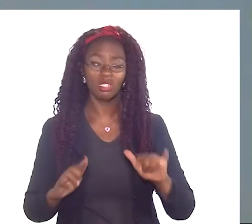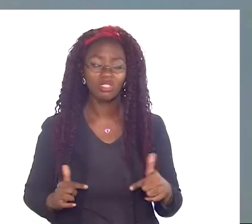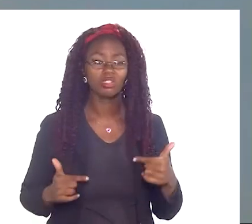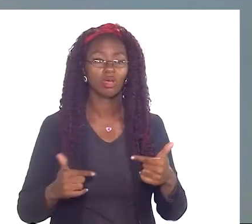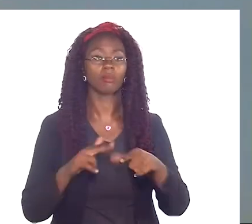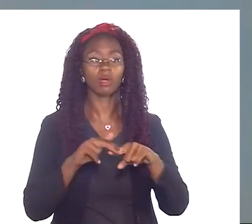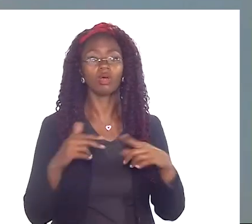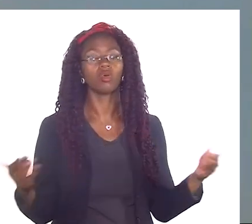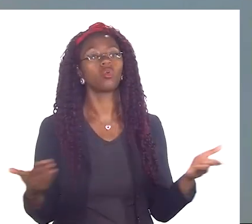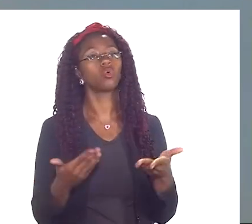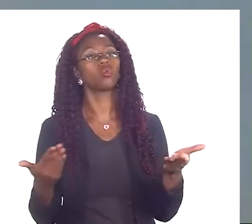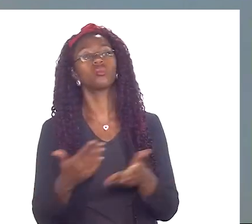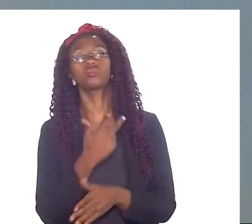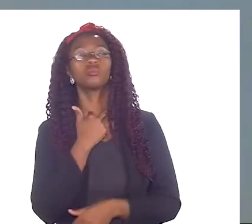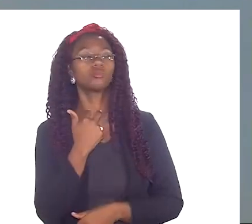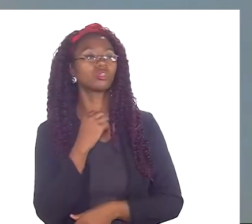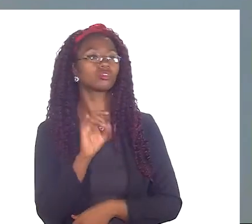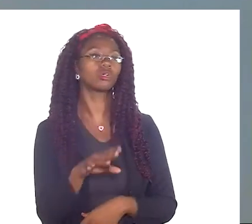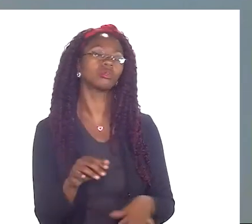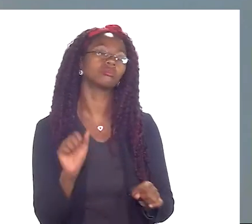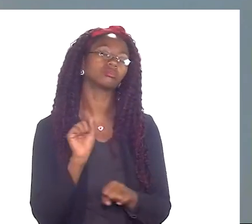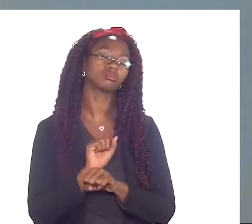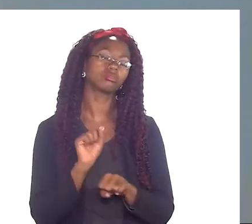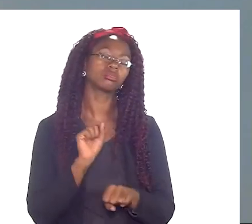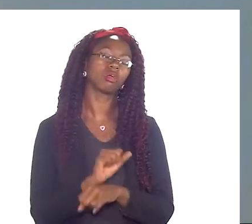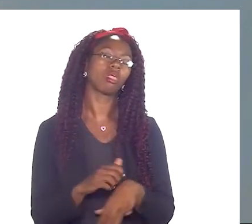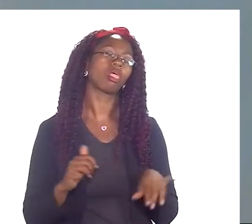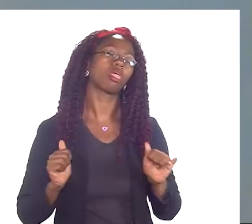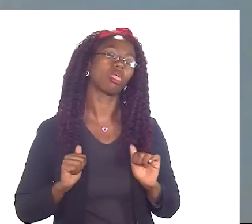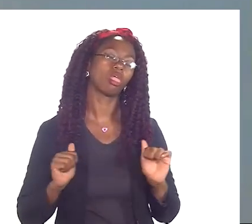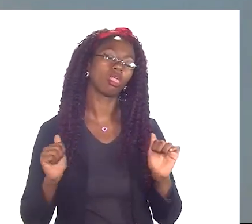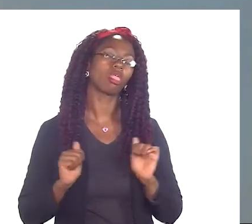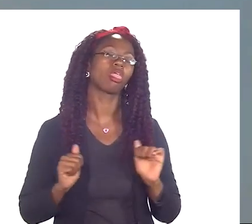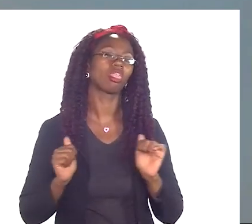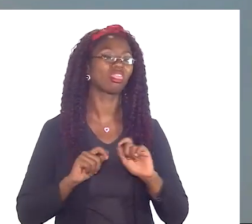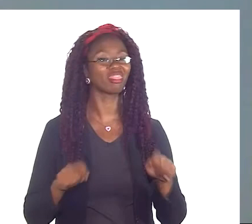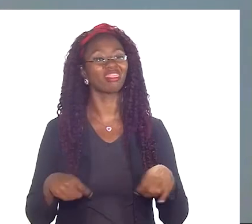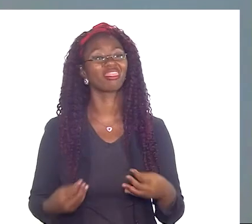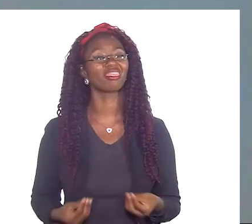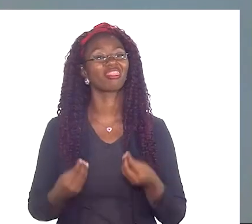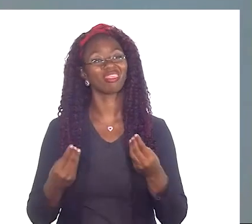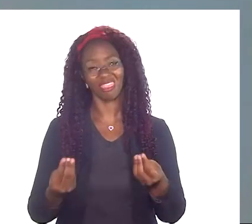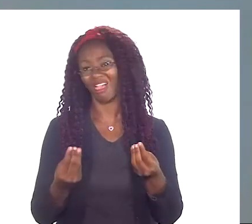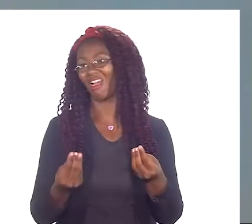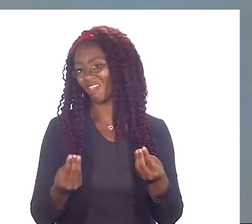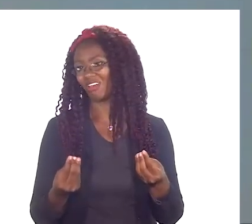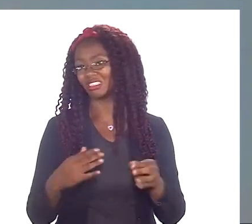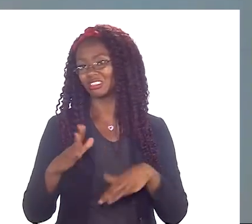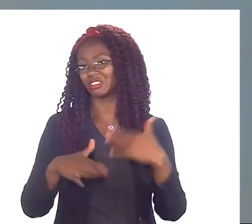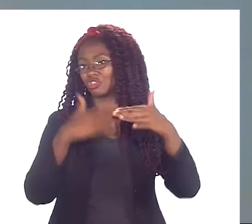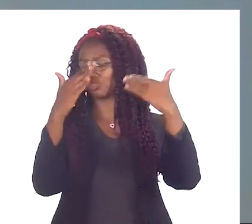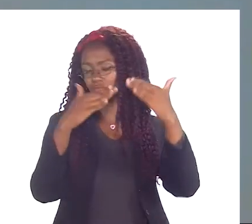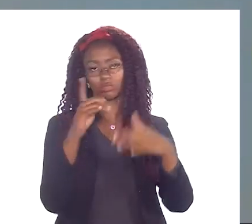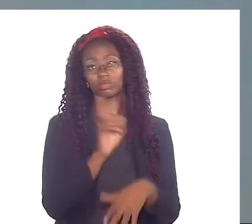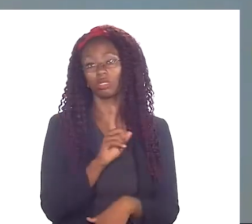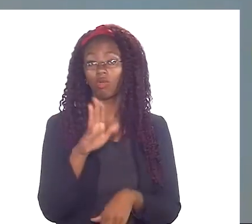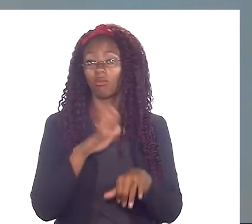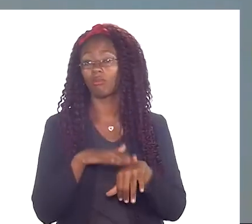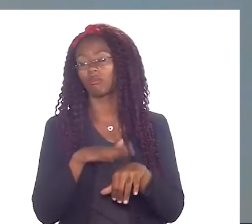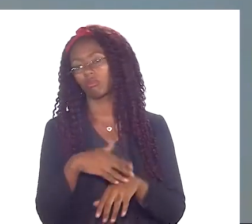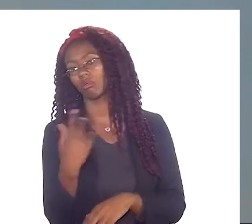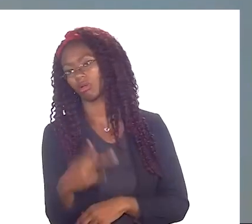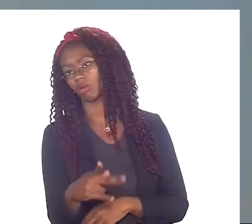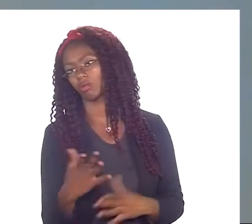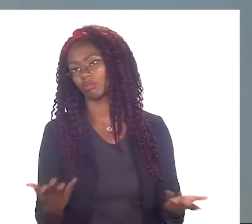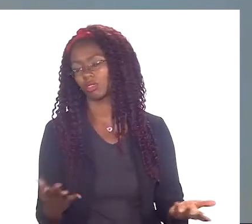da pessoa, né? Porque hoje as pessoas não podem esperar só que a empresa vai propiciar um desenvolvimento. Hoje está tudo na nossa mão. Né? E